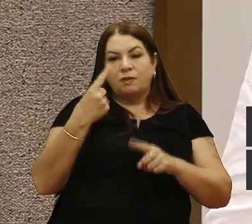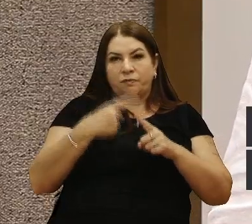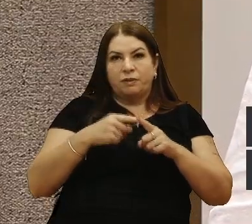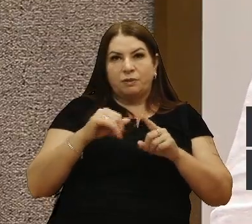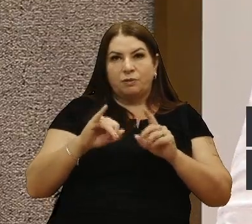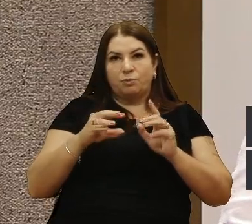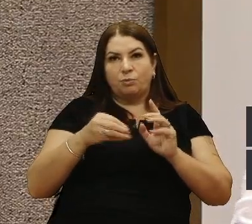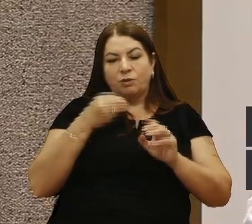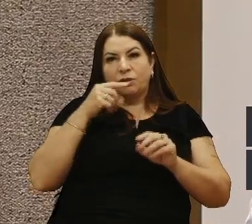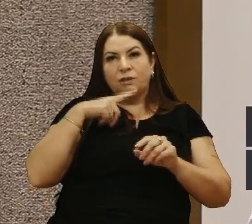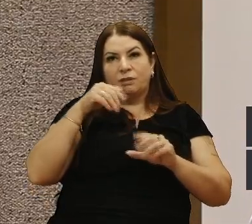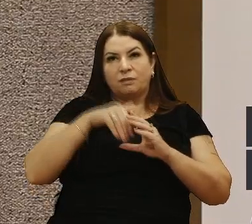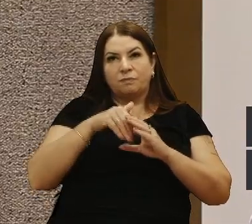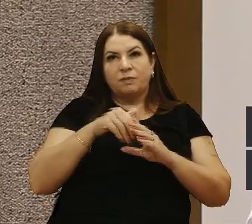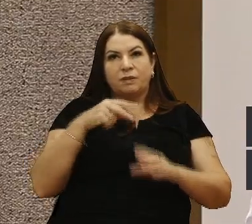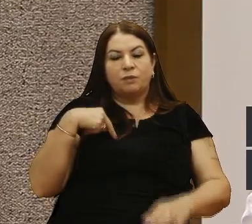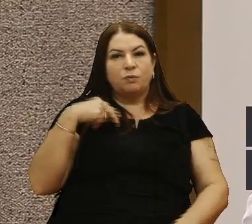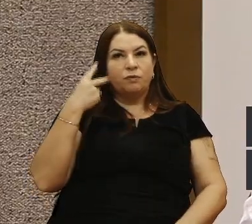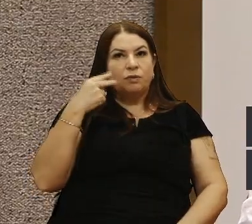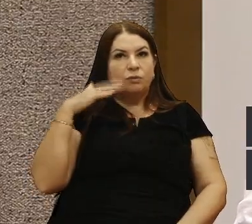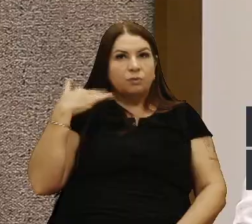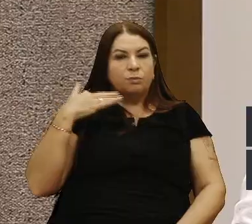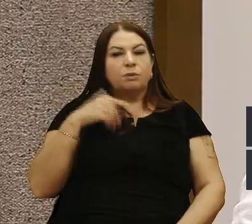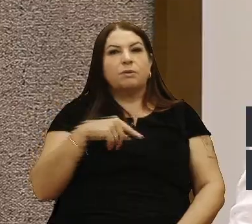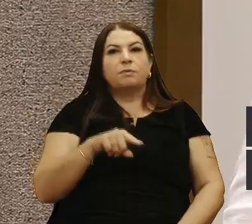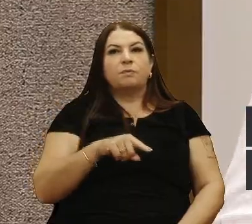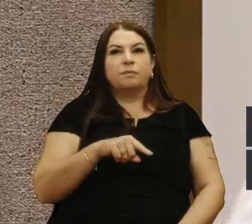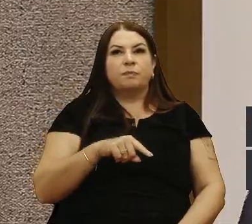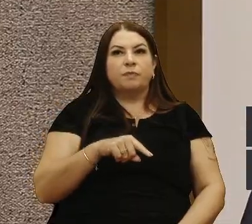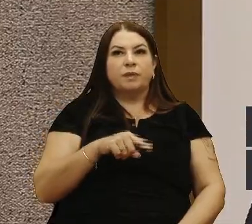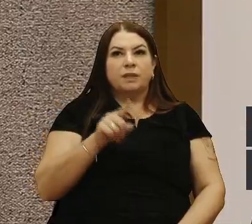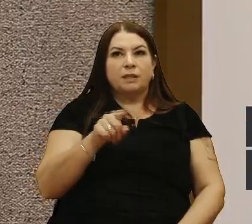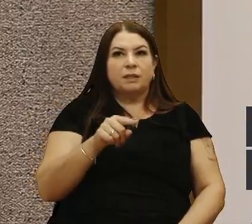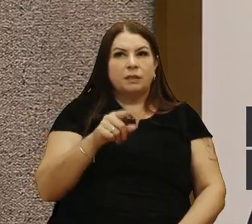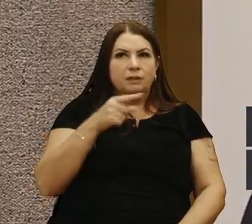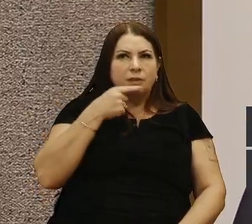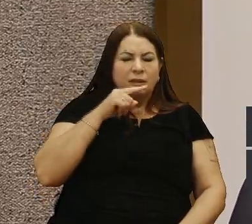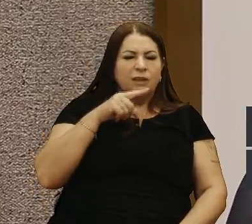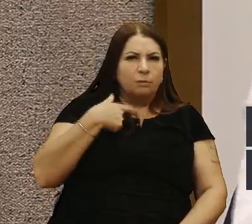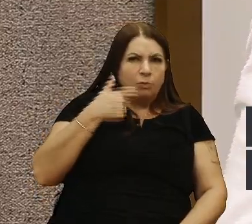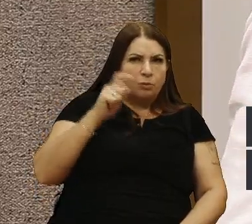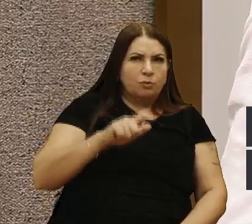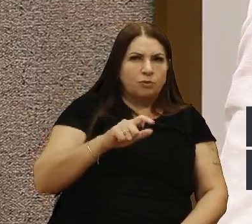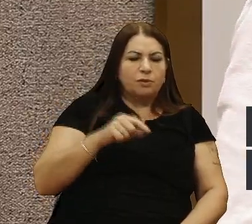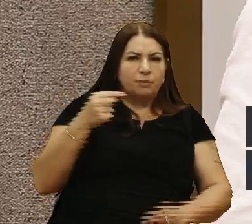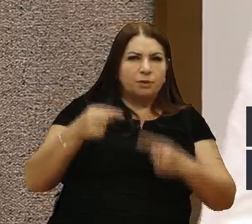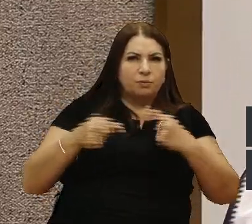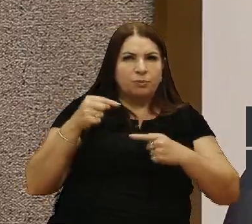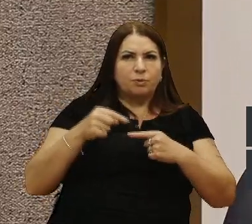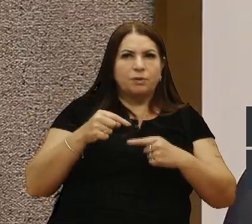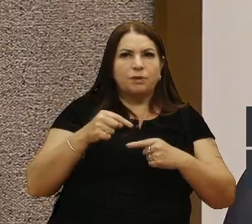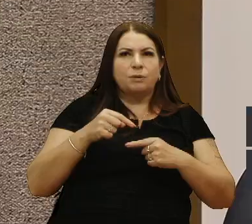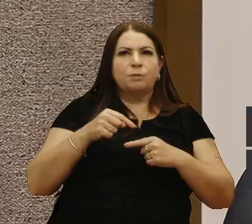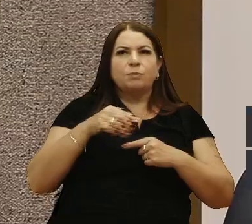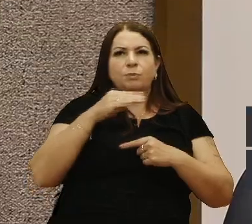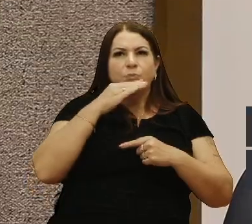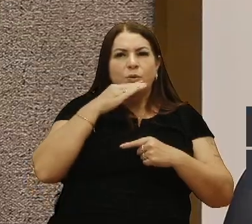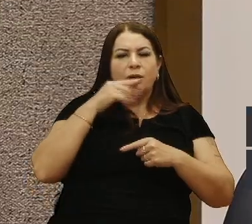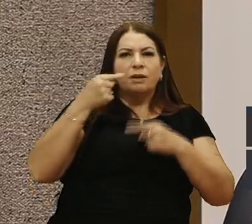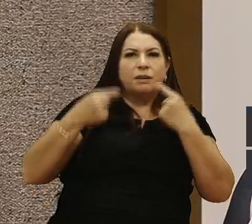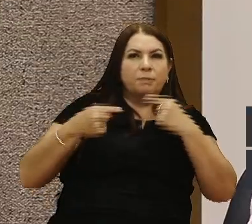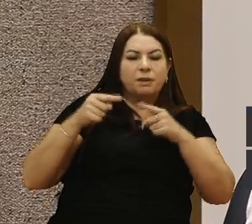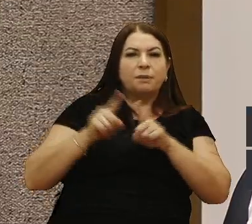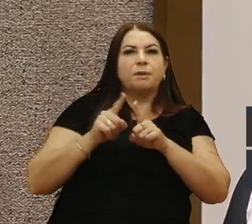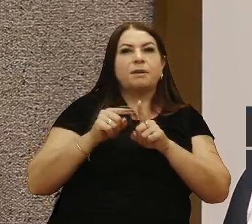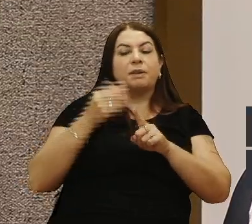que apreciar isso. Eu e a vereadora Andressa, e o salvo melhor juízo, o vereador Caleb também se encontrava nesse debate, o vereador Bortola se encontrava nesse debate.